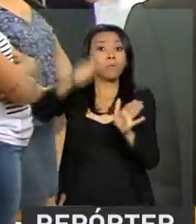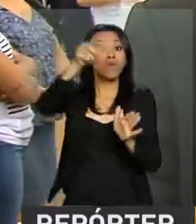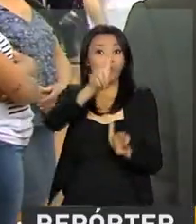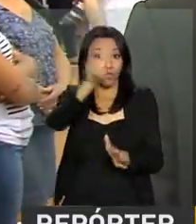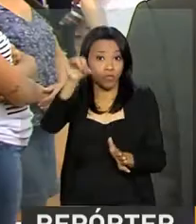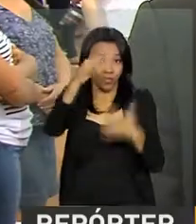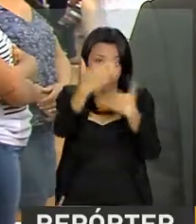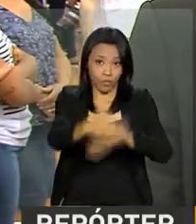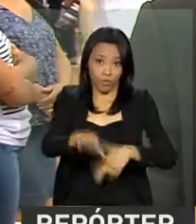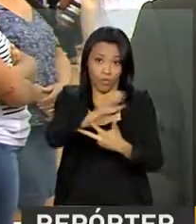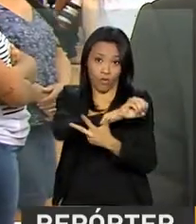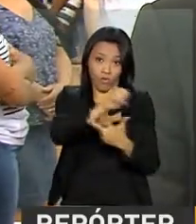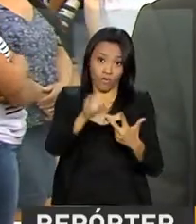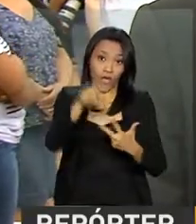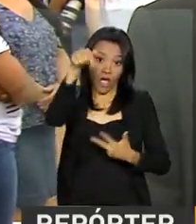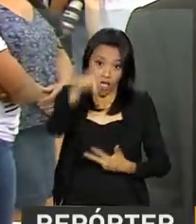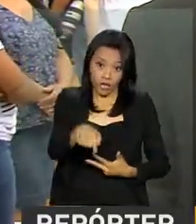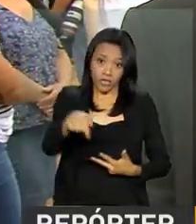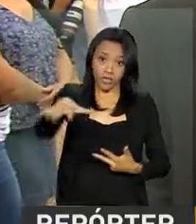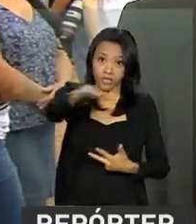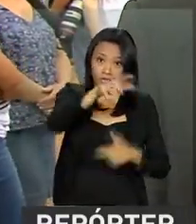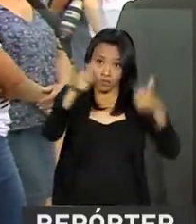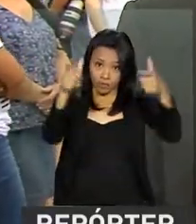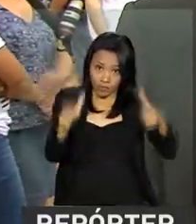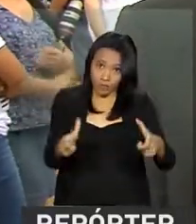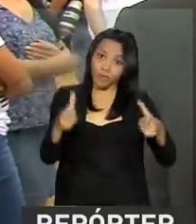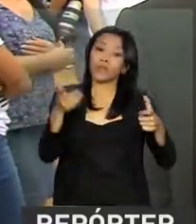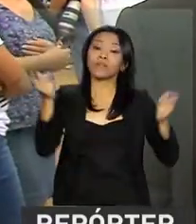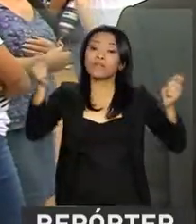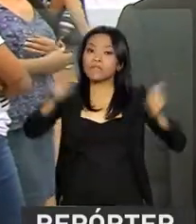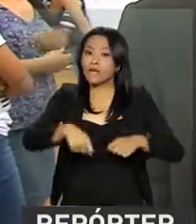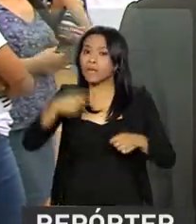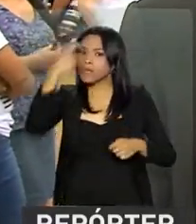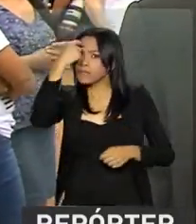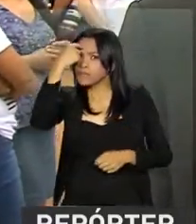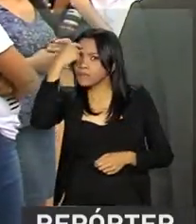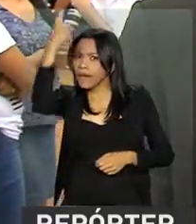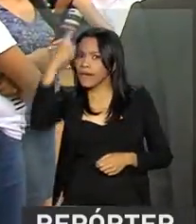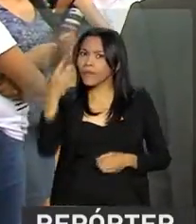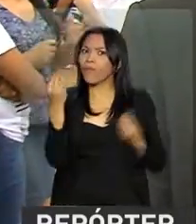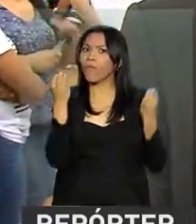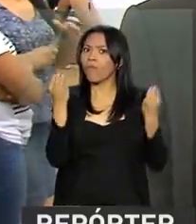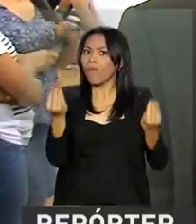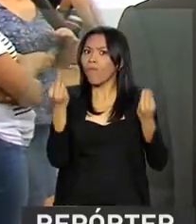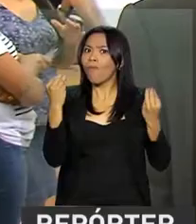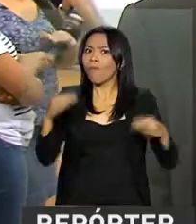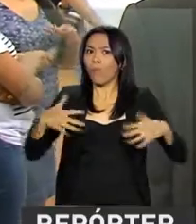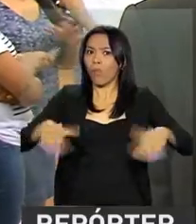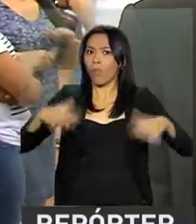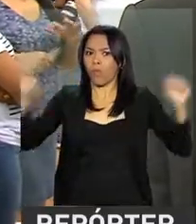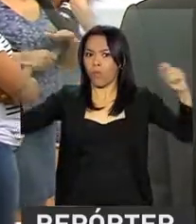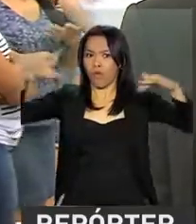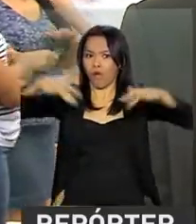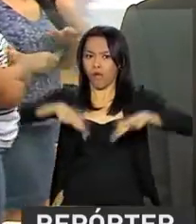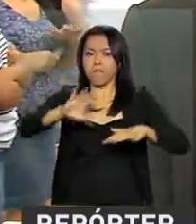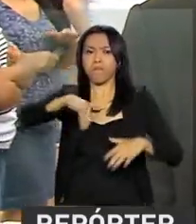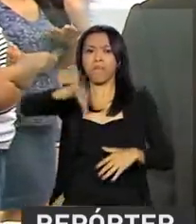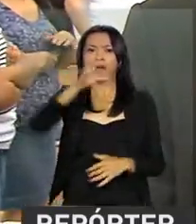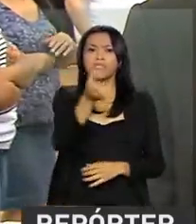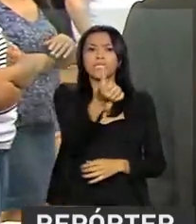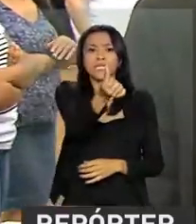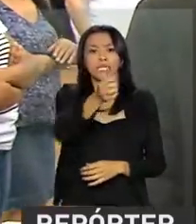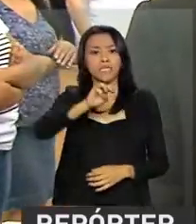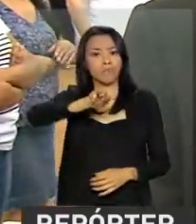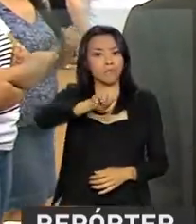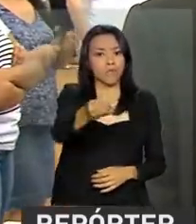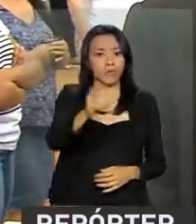do Ensino Médio nesta universidade aqui em Brasília, dá para se ter uma ideia do tamanho do Enem. São mais de 6 milhões e